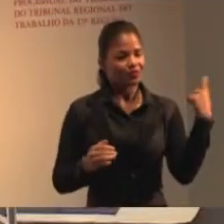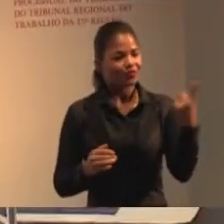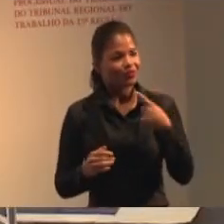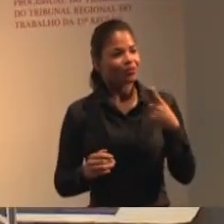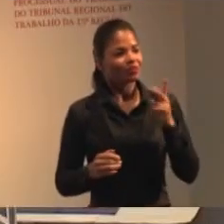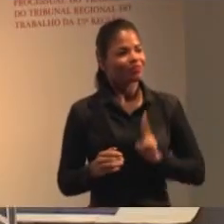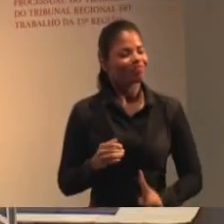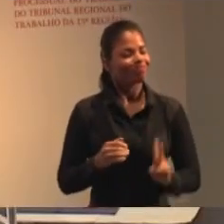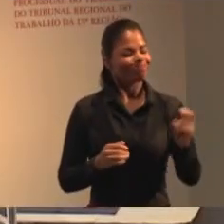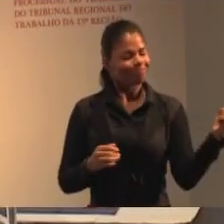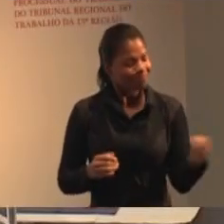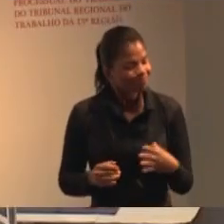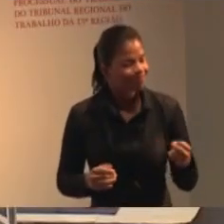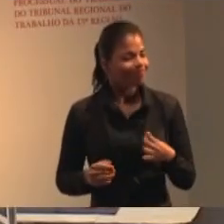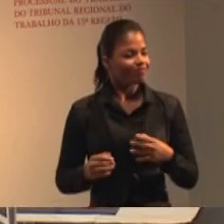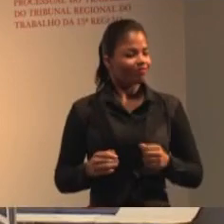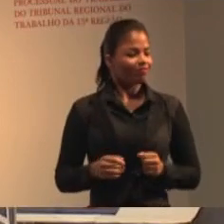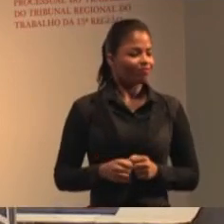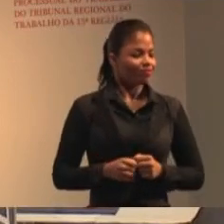sempre fomos,